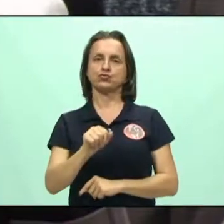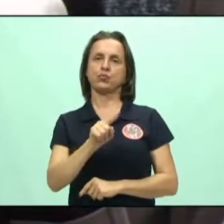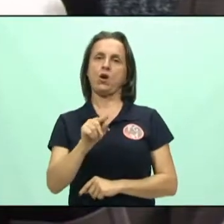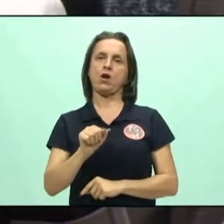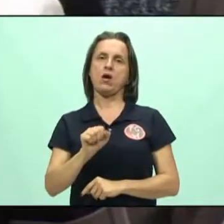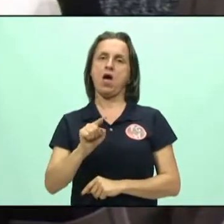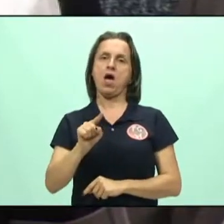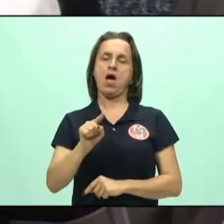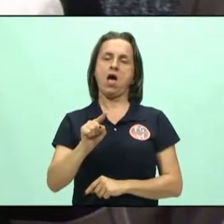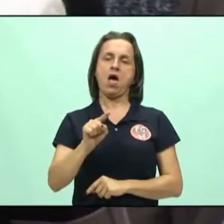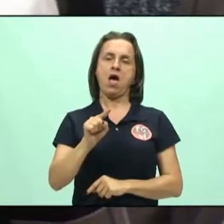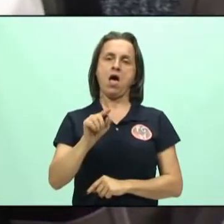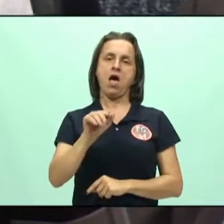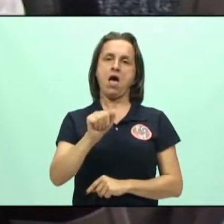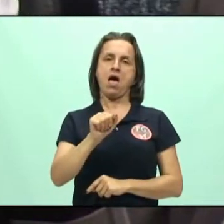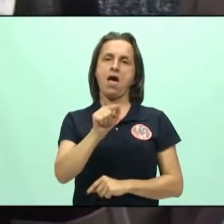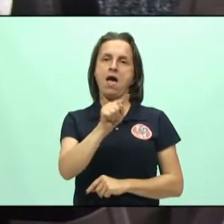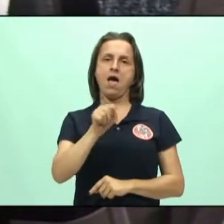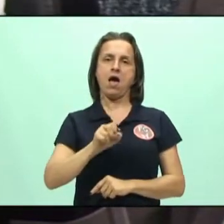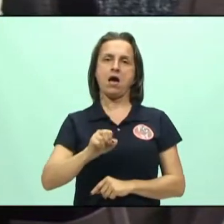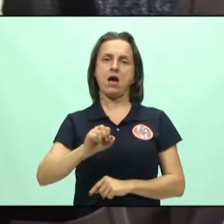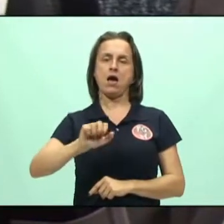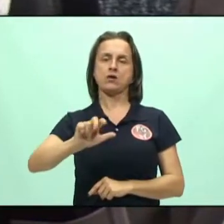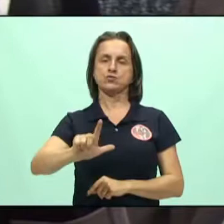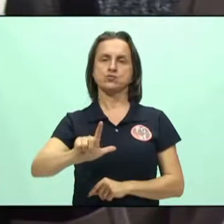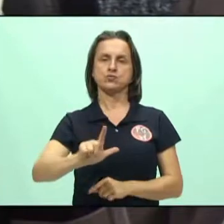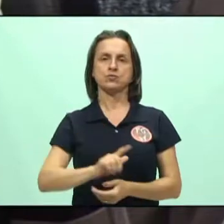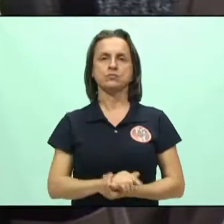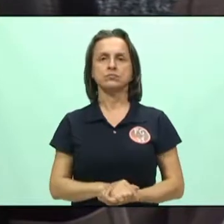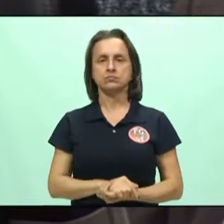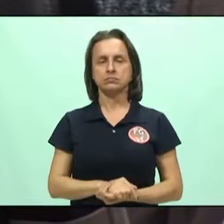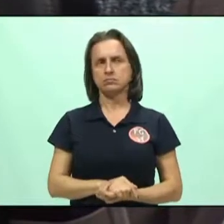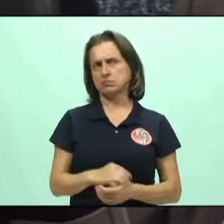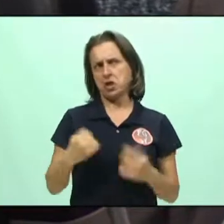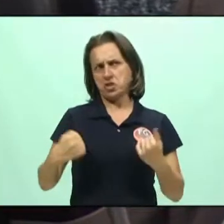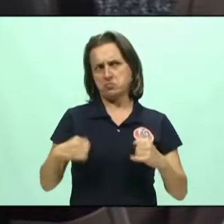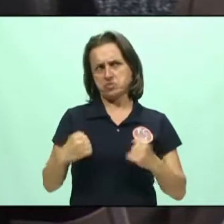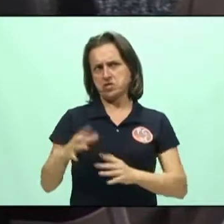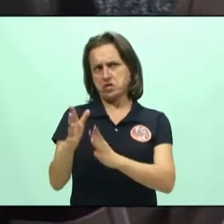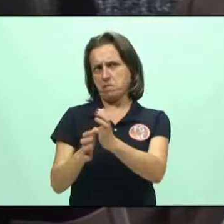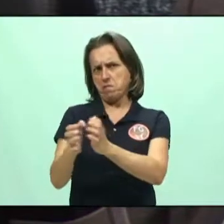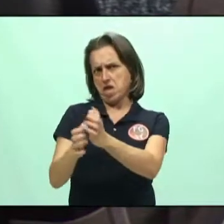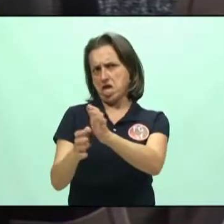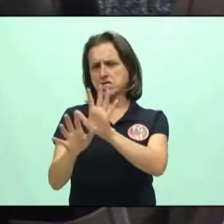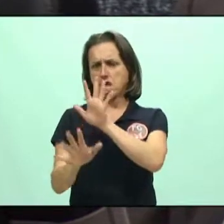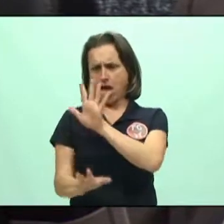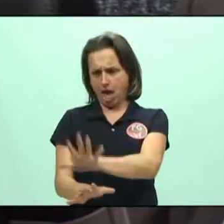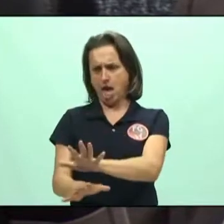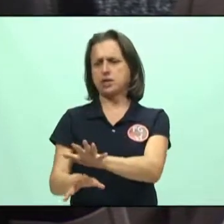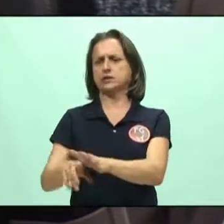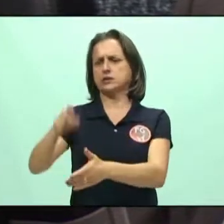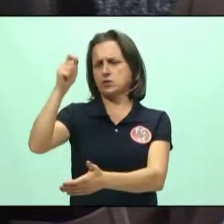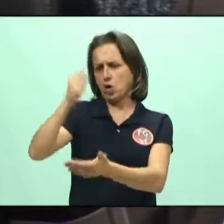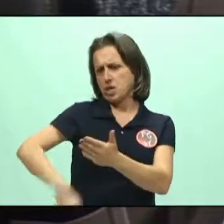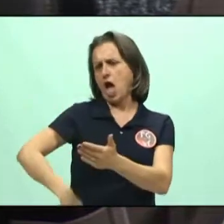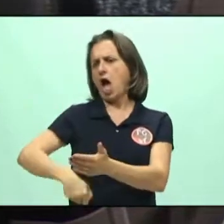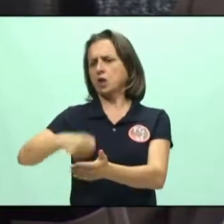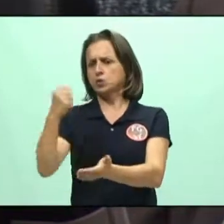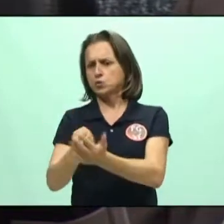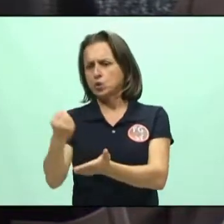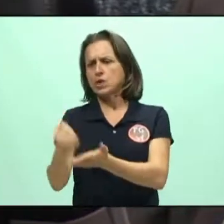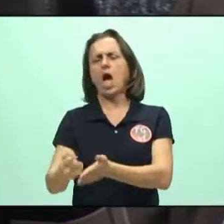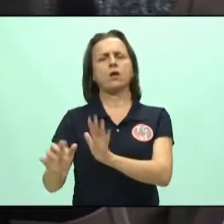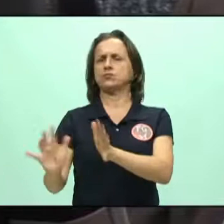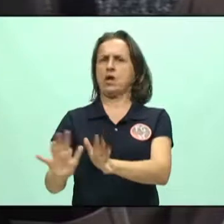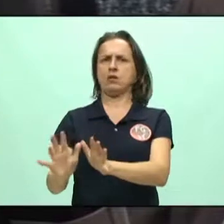é evidente que isso não significa que tem que ser essa empresa que tem que ser esse contrato que não possa ver uma nova licitação e mais ainda e aqui